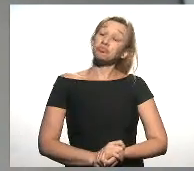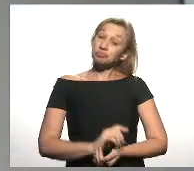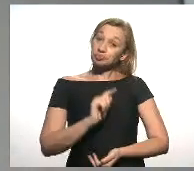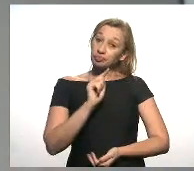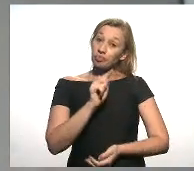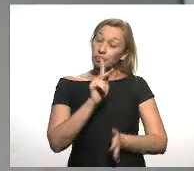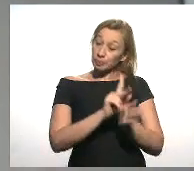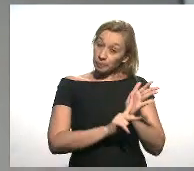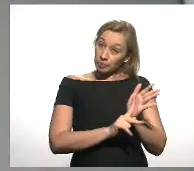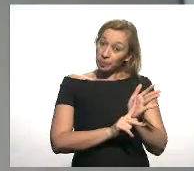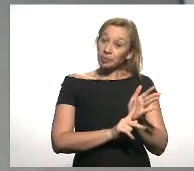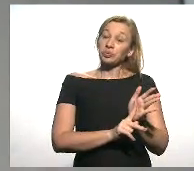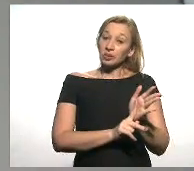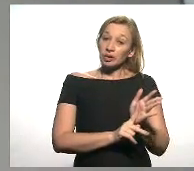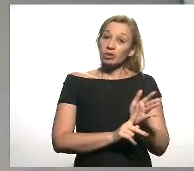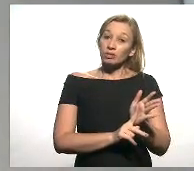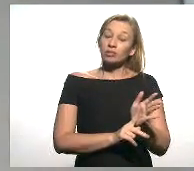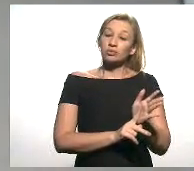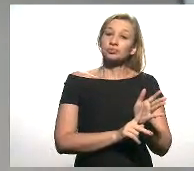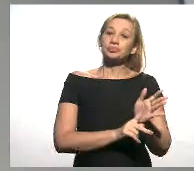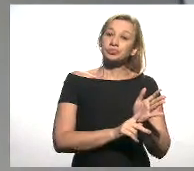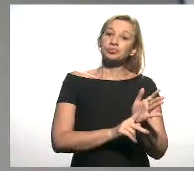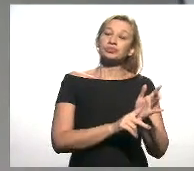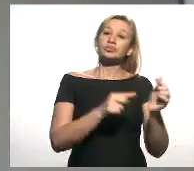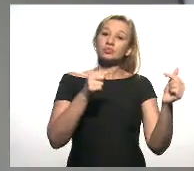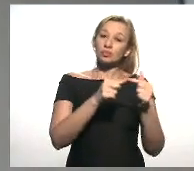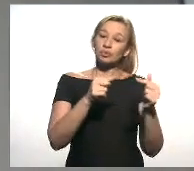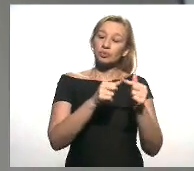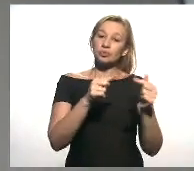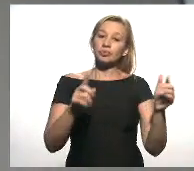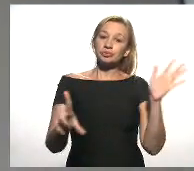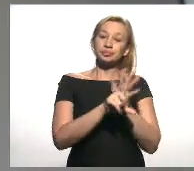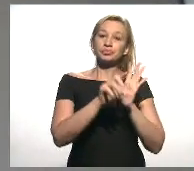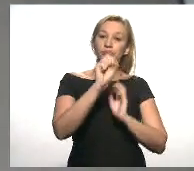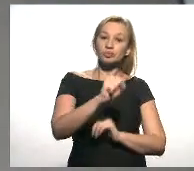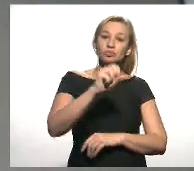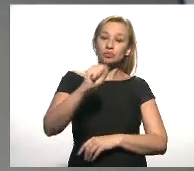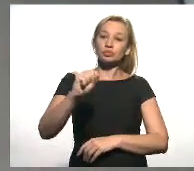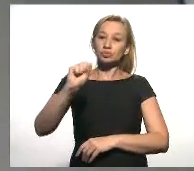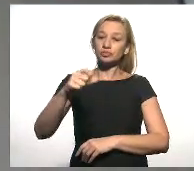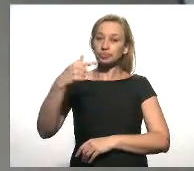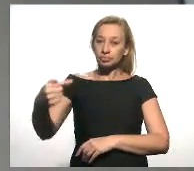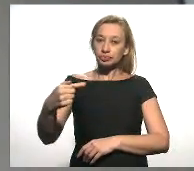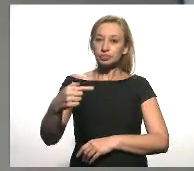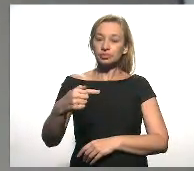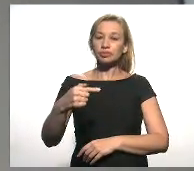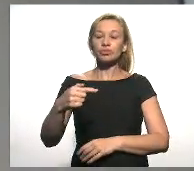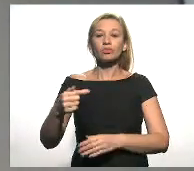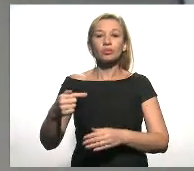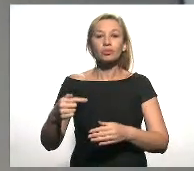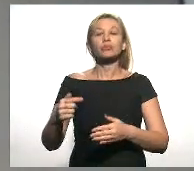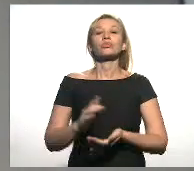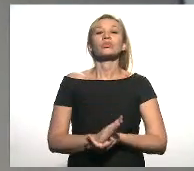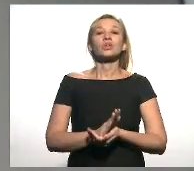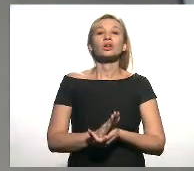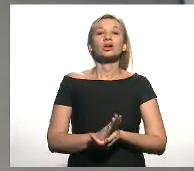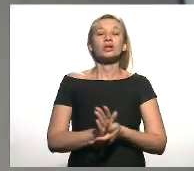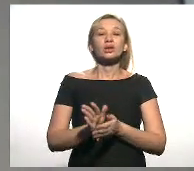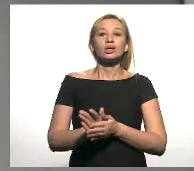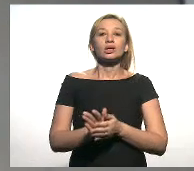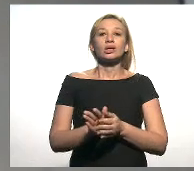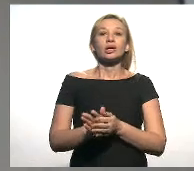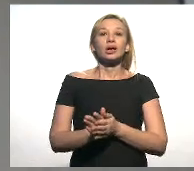projeto converge com a Lei 8887 de nossa autoria, que busca encontrar caminhos para o Rio de